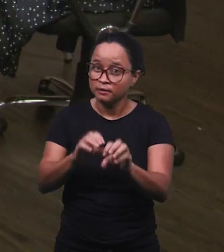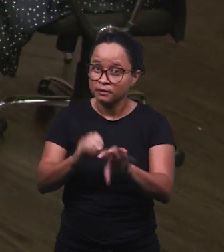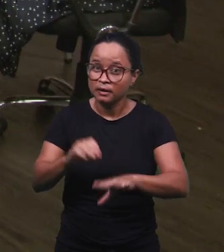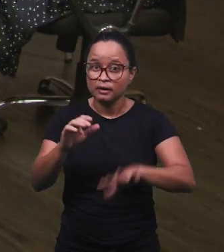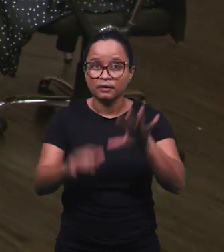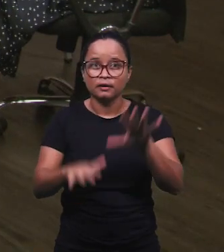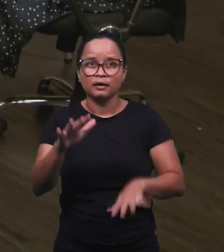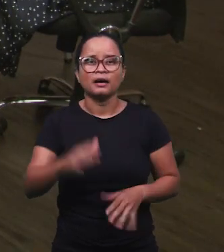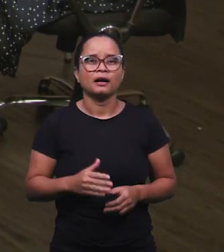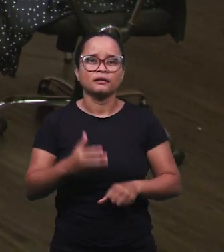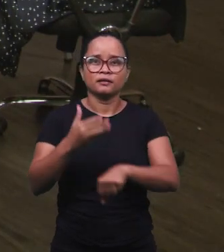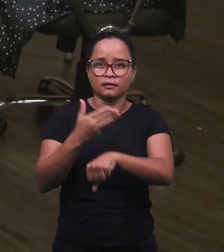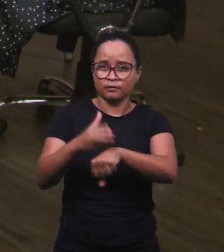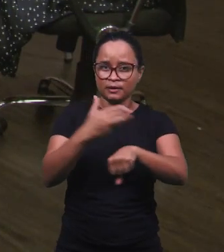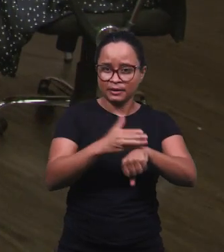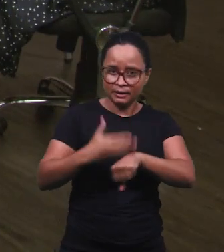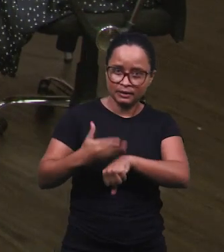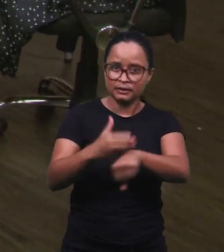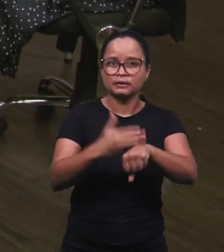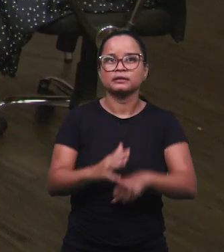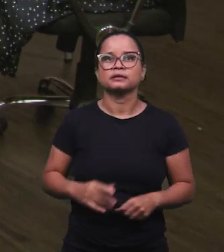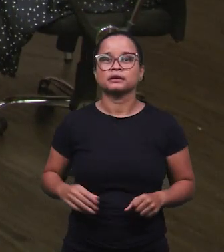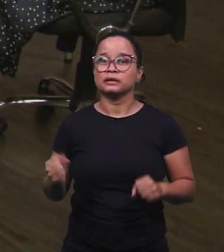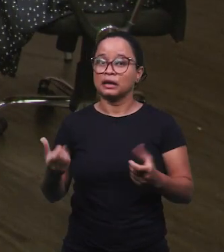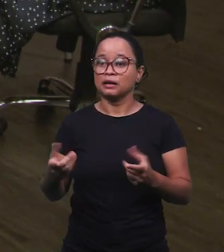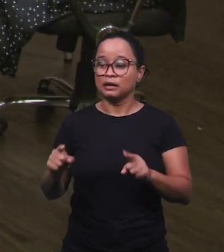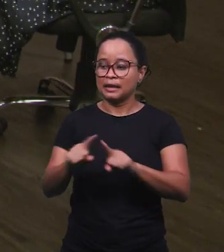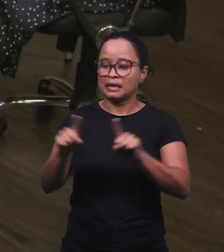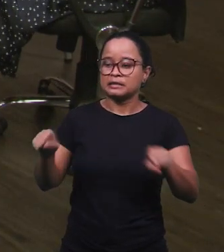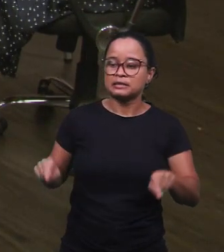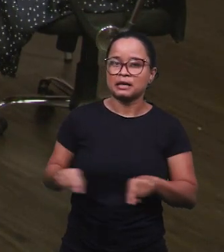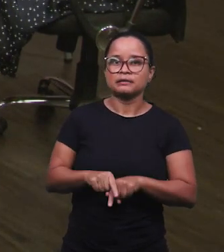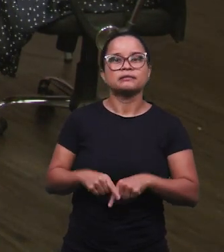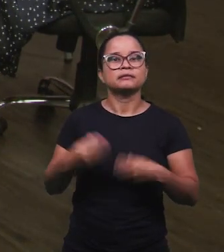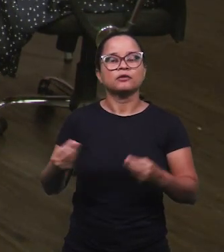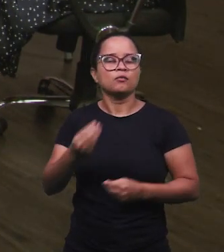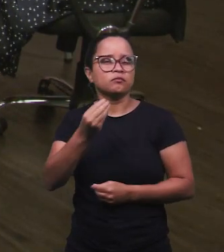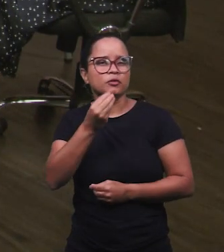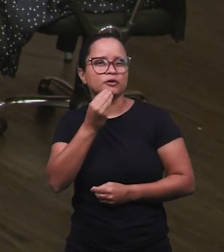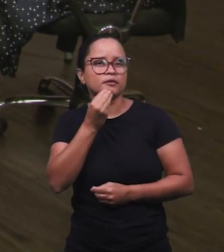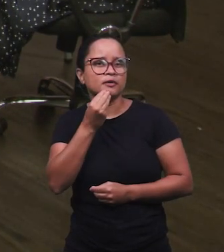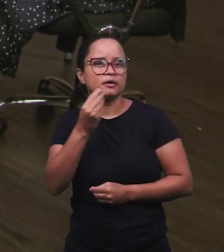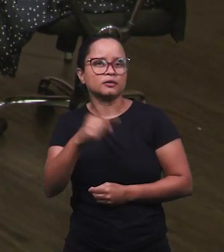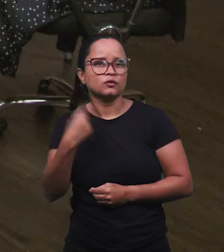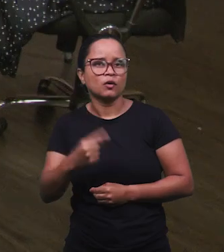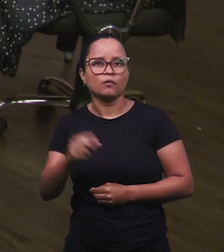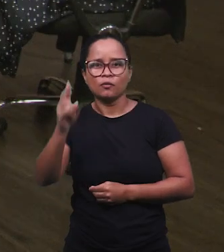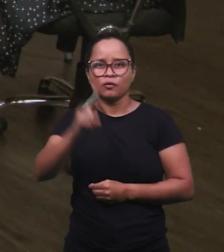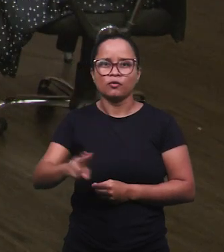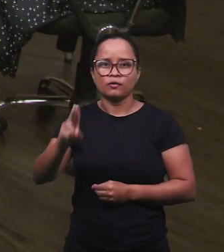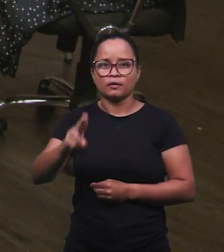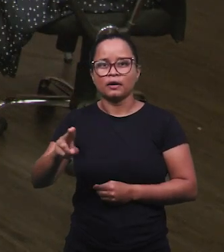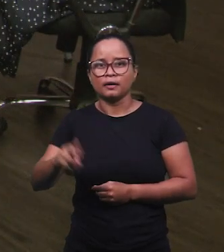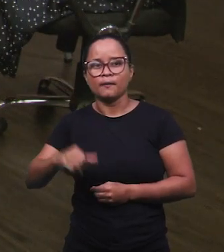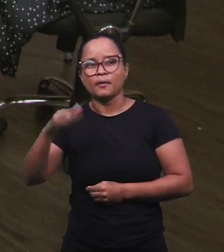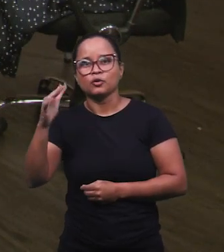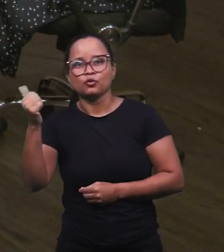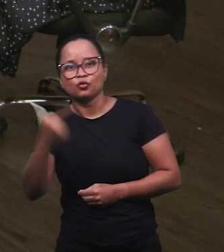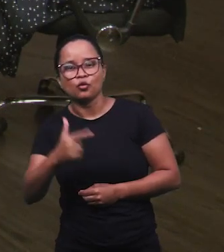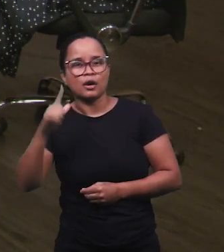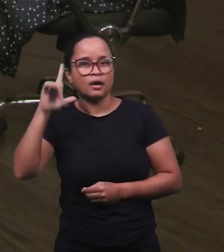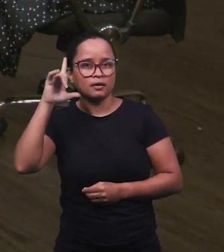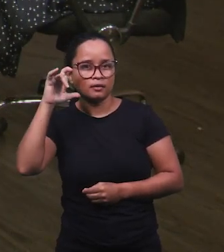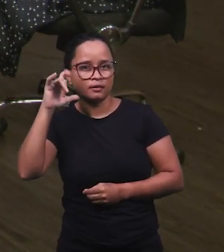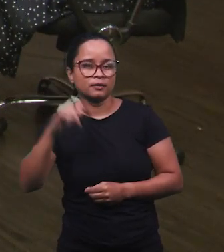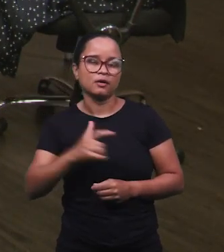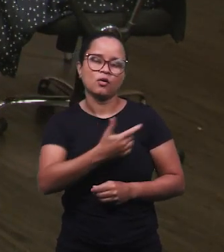vezes para ela era até o ensaio que ela ia colocar na sala. Então, olha a oportunidade que a gente tem de usar além do Instagram,